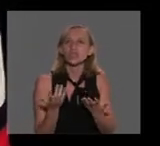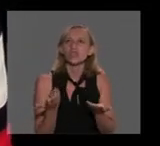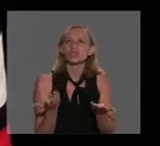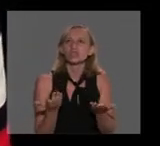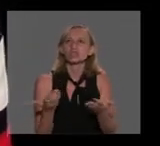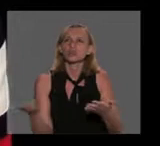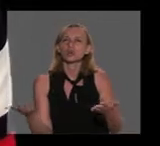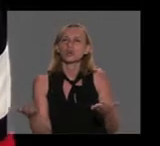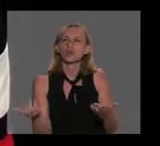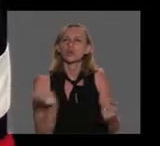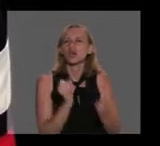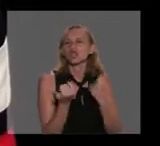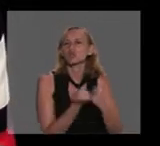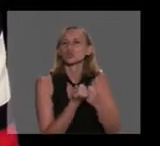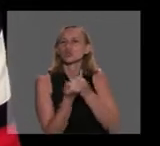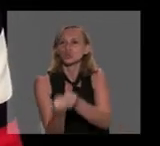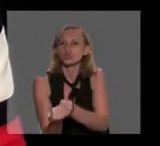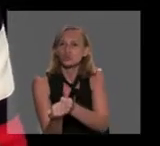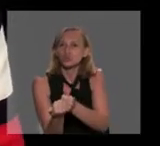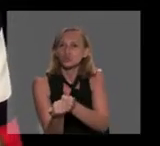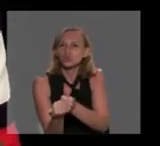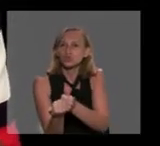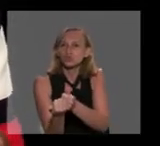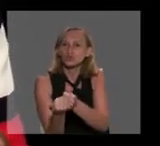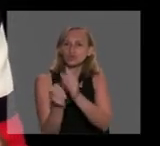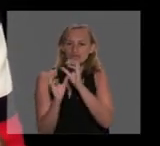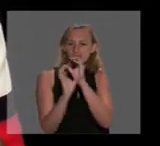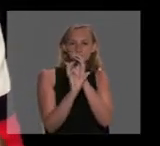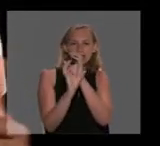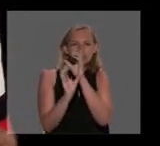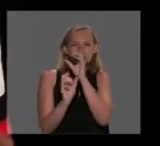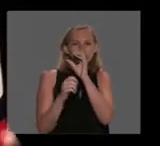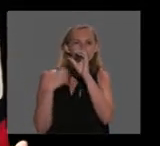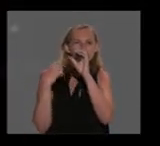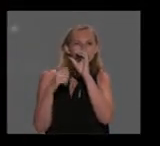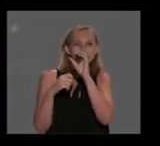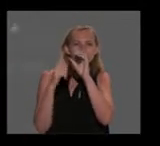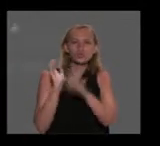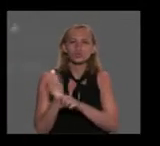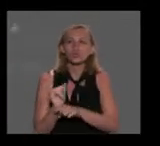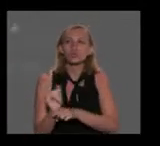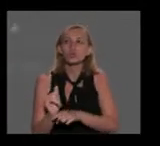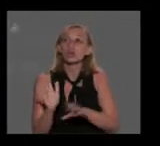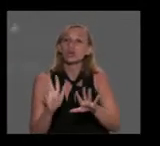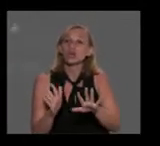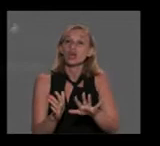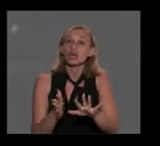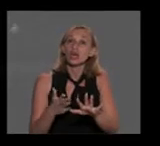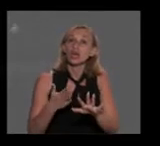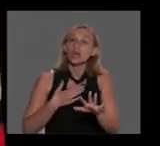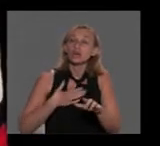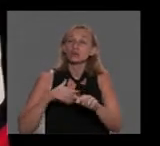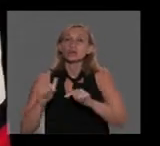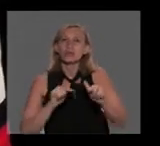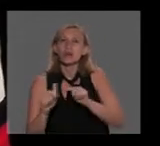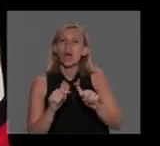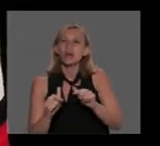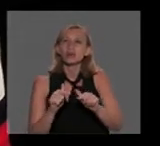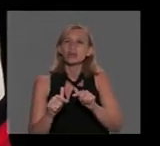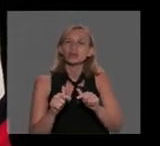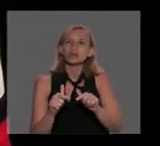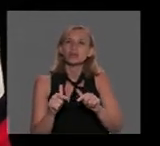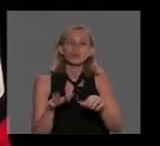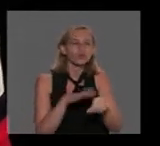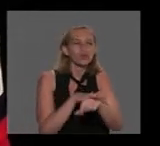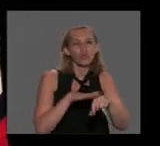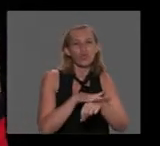de collab, né? Às vezes a gente não faz uma colaboração ao vivo. Gravando no canal do outro. Mas no meu caso, eu trabalho